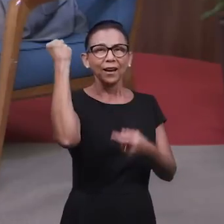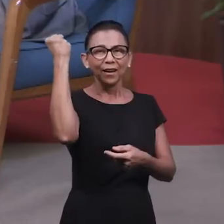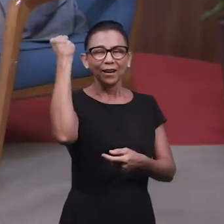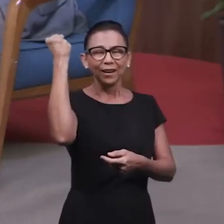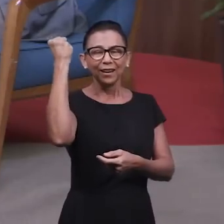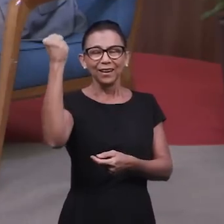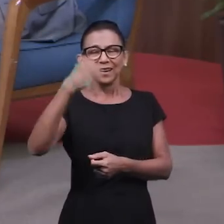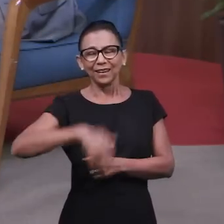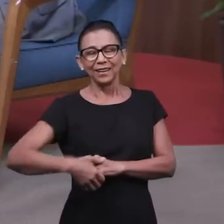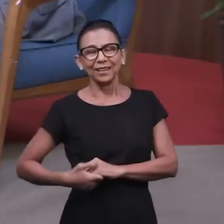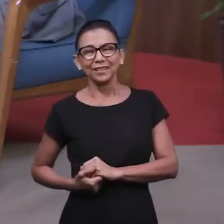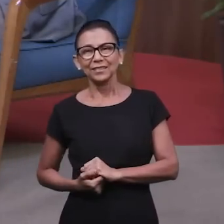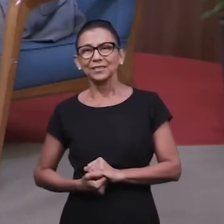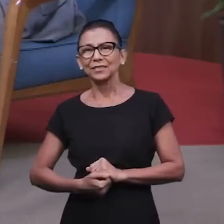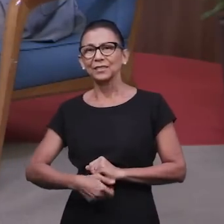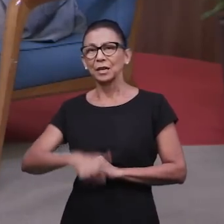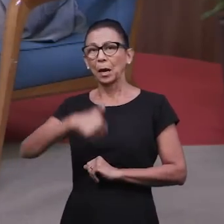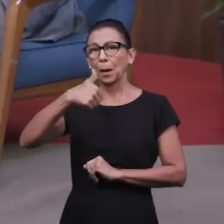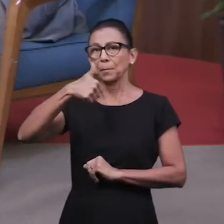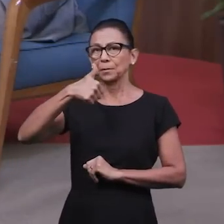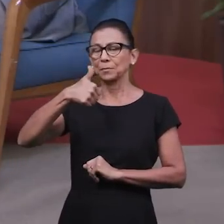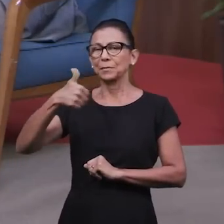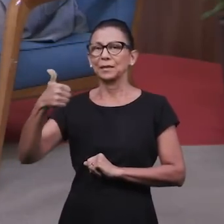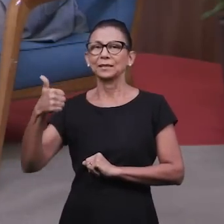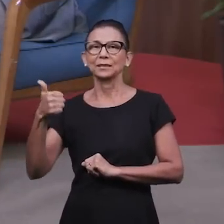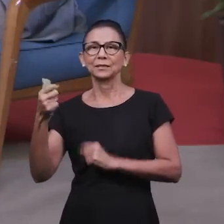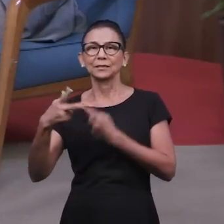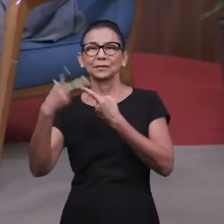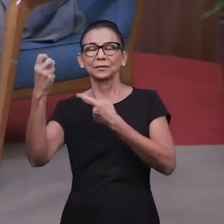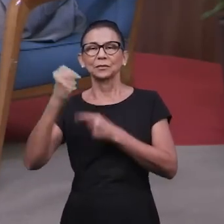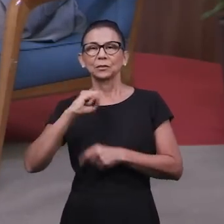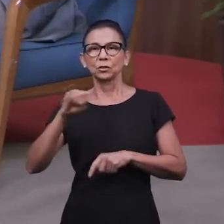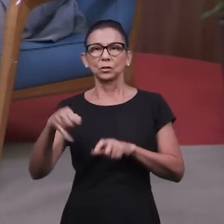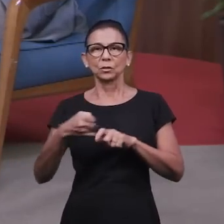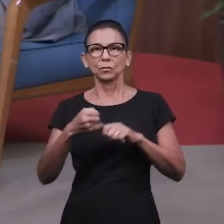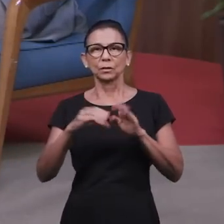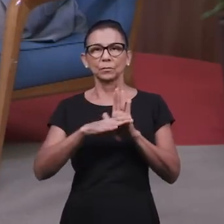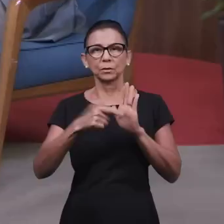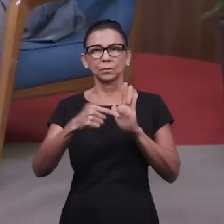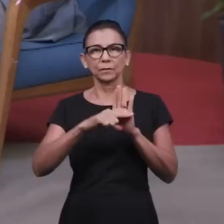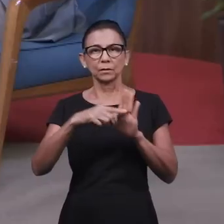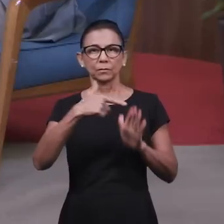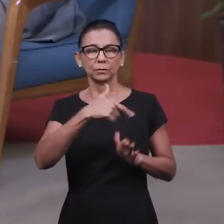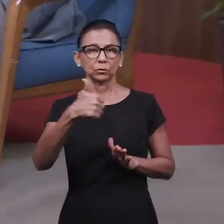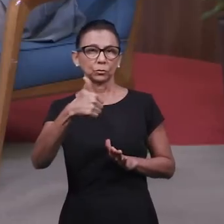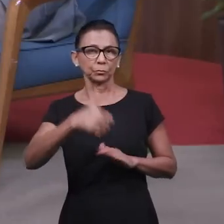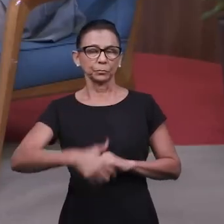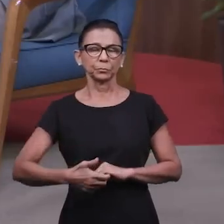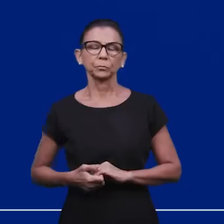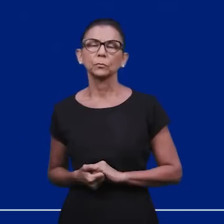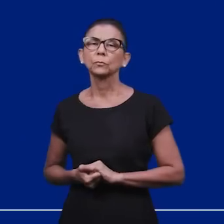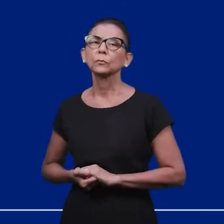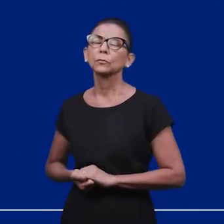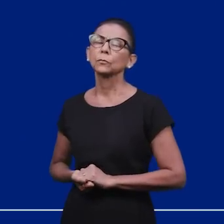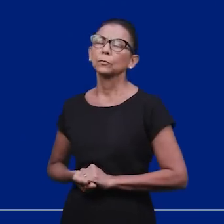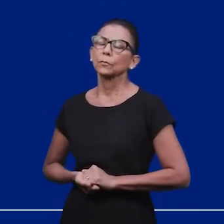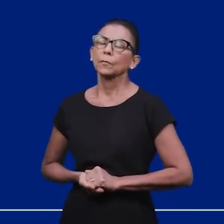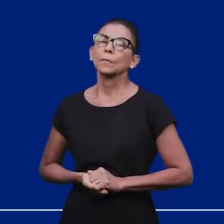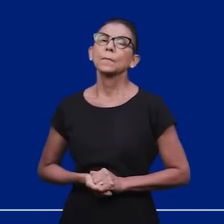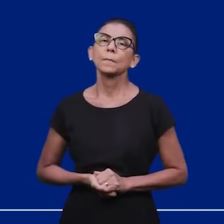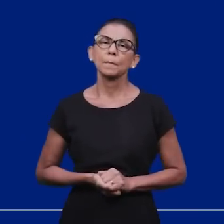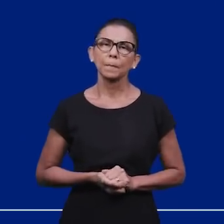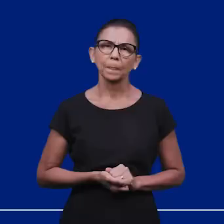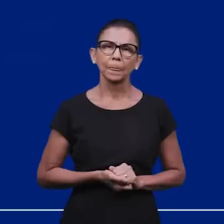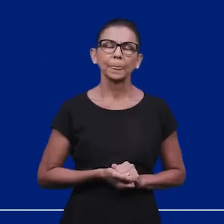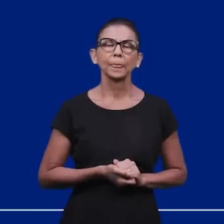né? na entrada da terra. Grande vitória, A primeira né? grande Conquista. vitória. Josué capítulo 2, verso 21 diz assim: E ela disse,